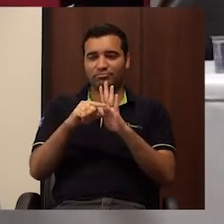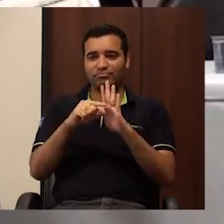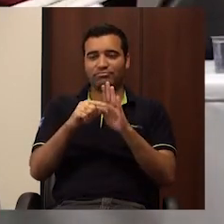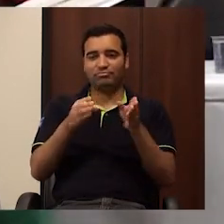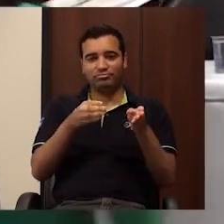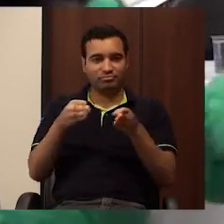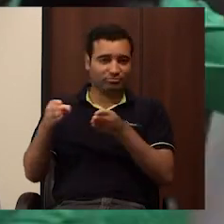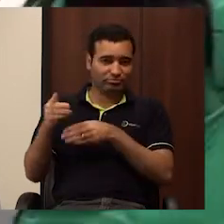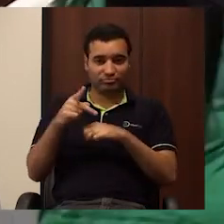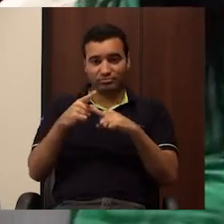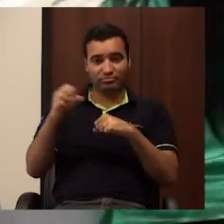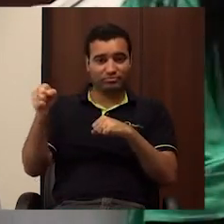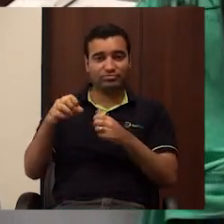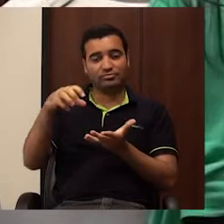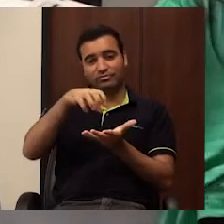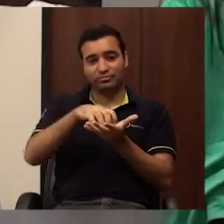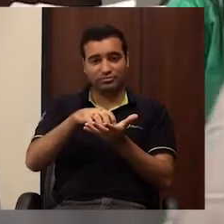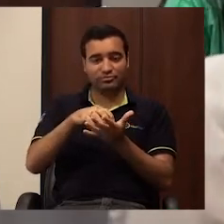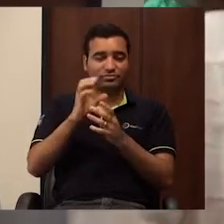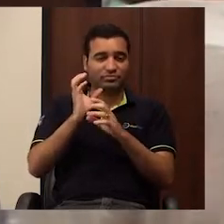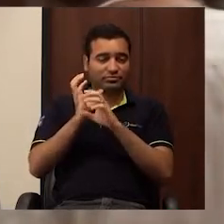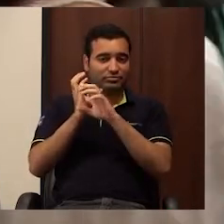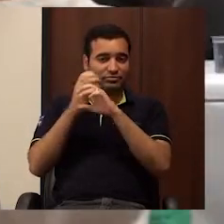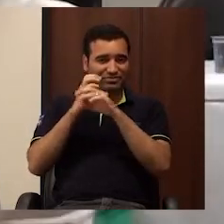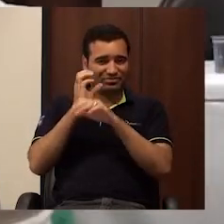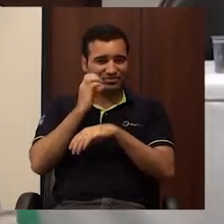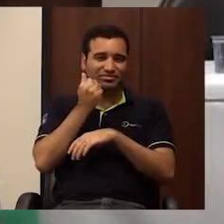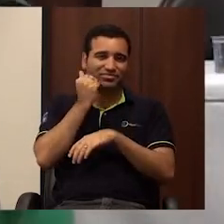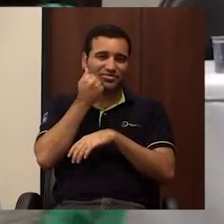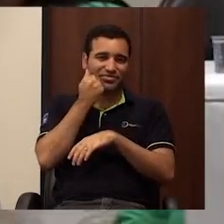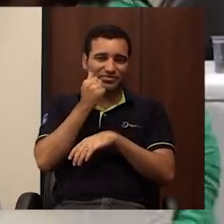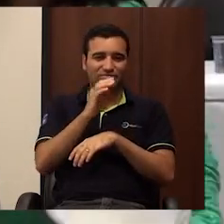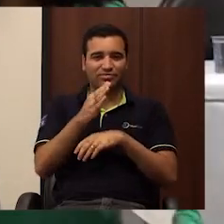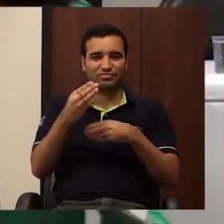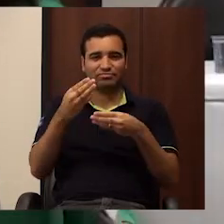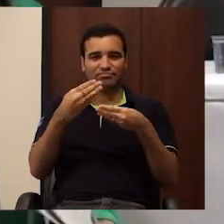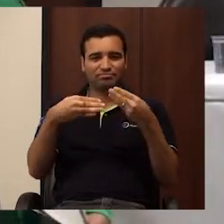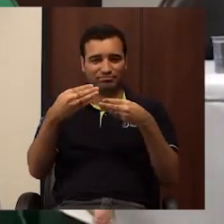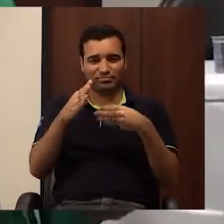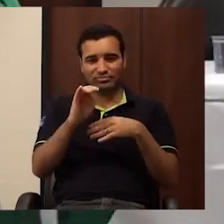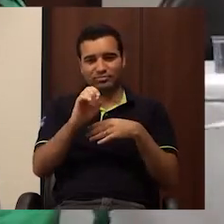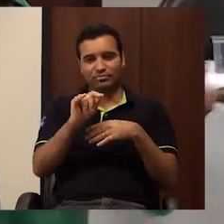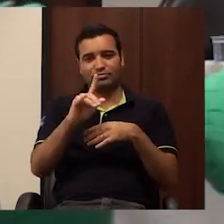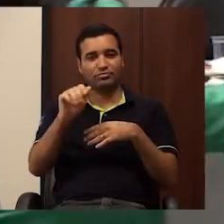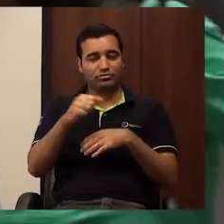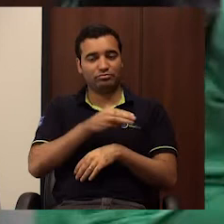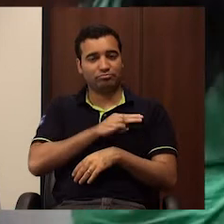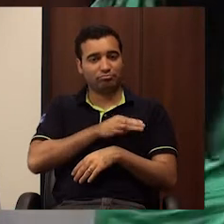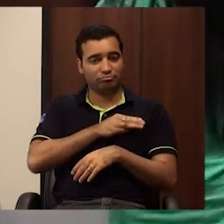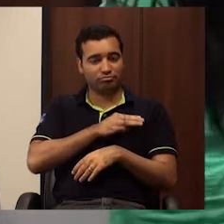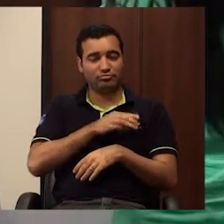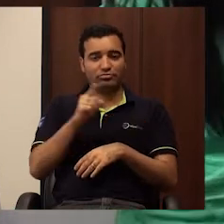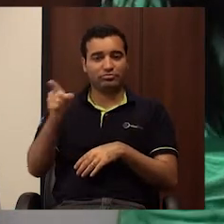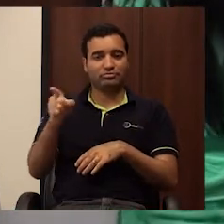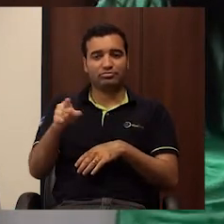Distúrbios do Desenvolvimento do Centro de Ciências Biológicas e da Saúde da Universidade Presbiteriana Mackenzie, pedagoga pela